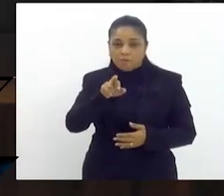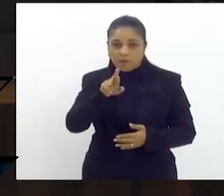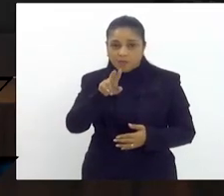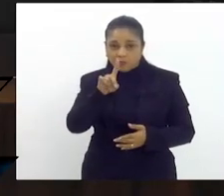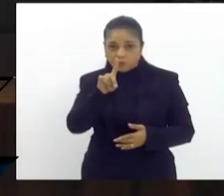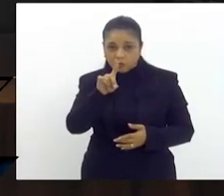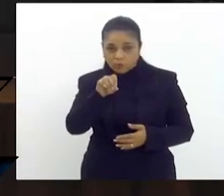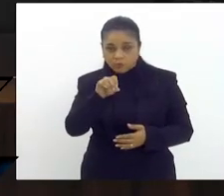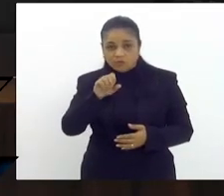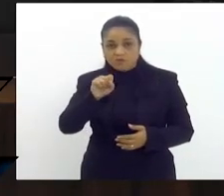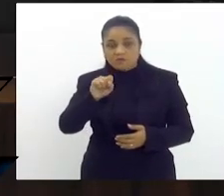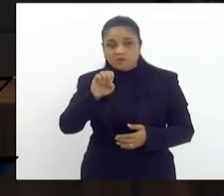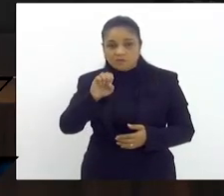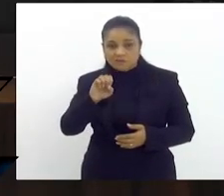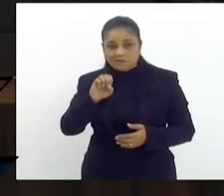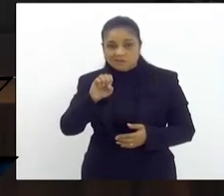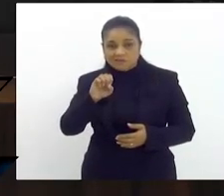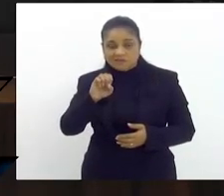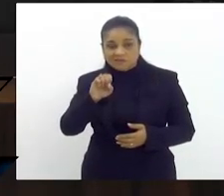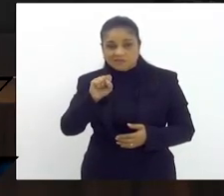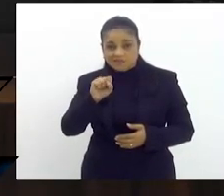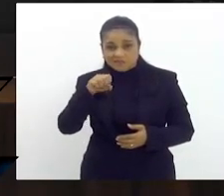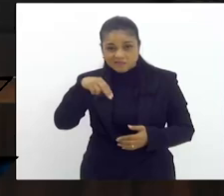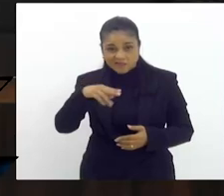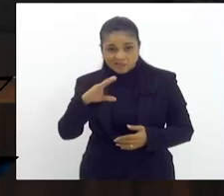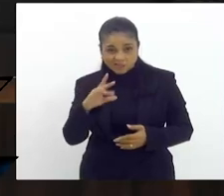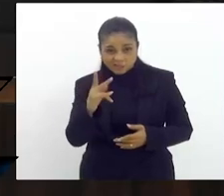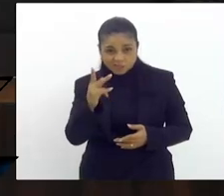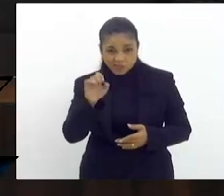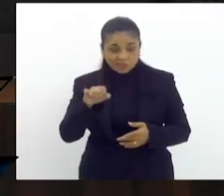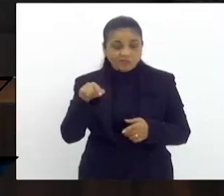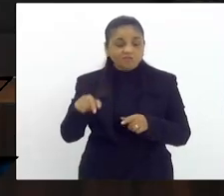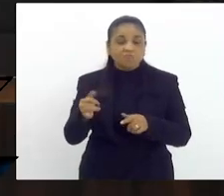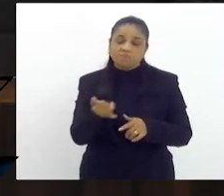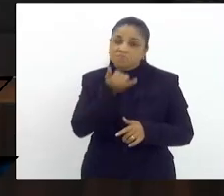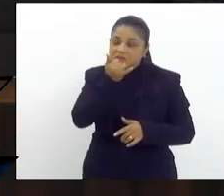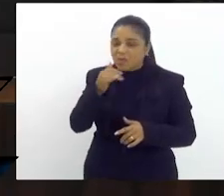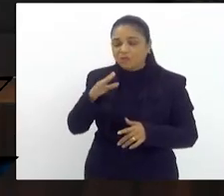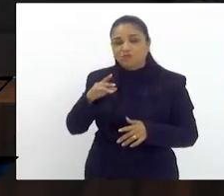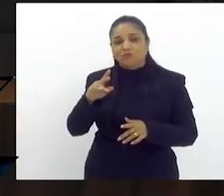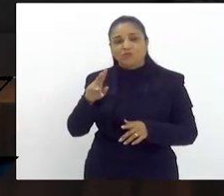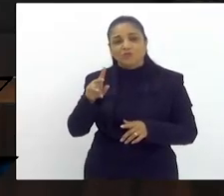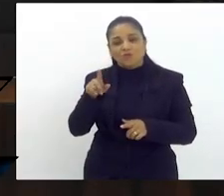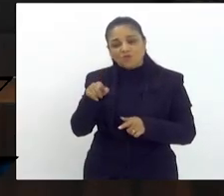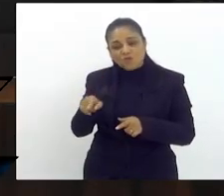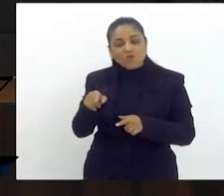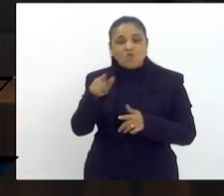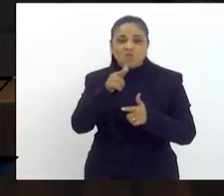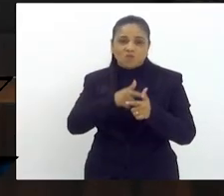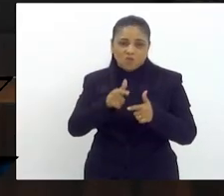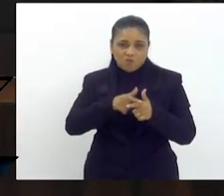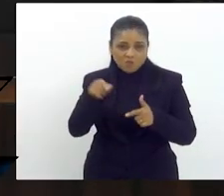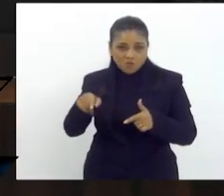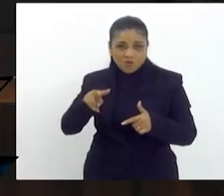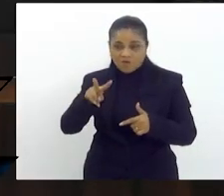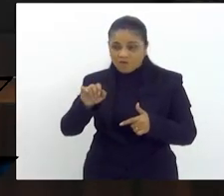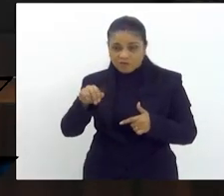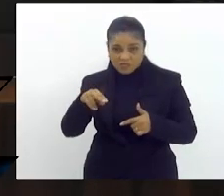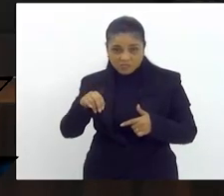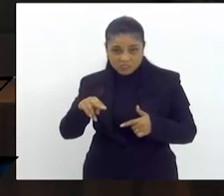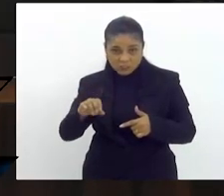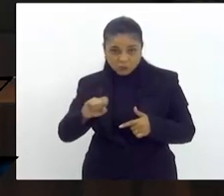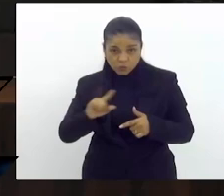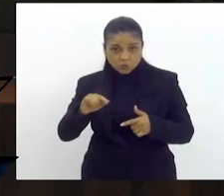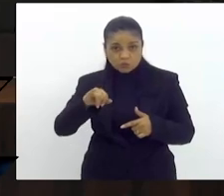que a questão do Victor Júnior perdão do Vinícius Junior não ficasse esquecida e